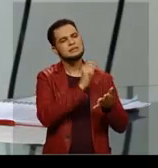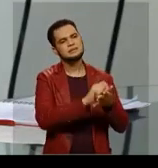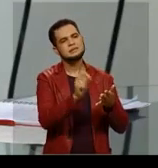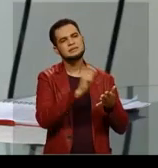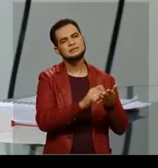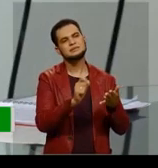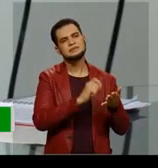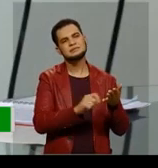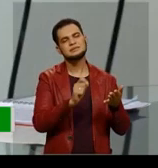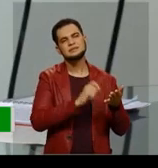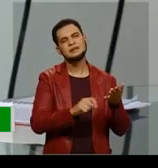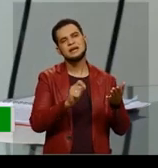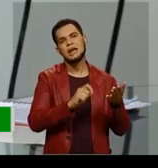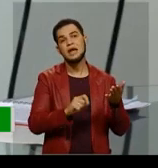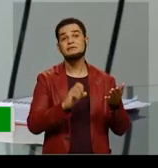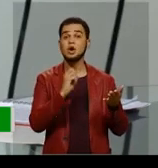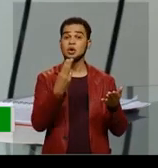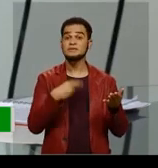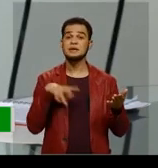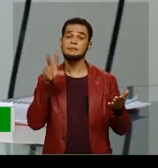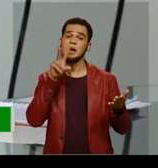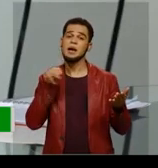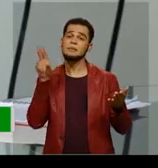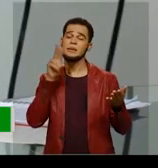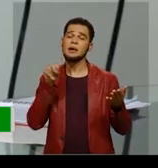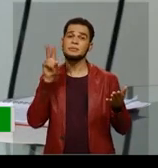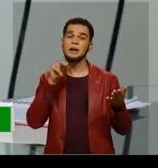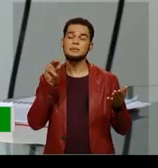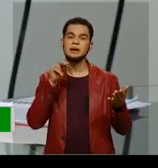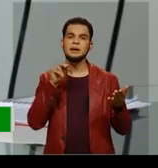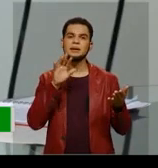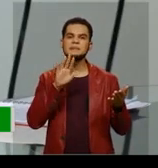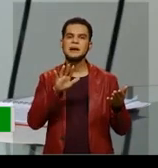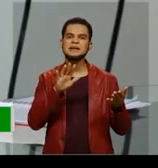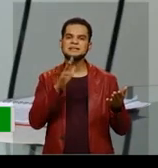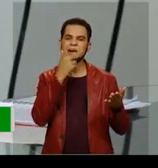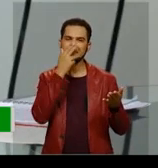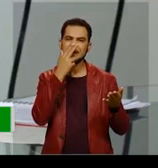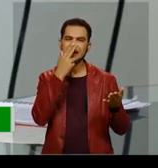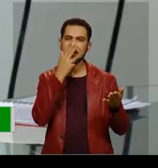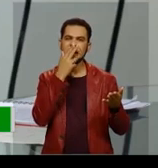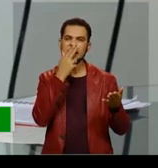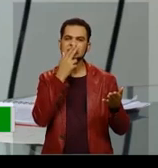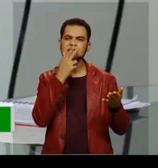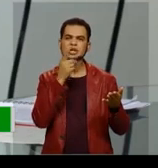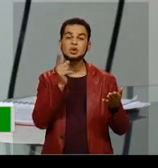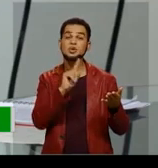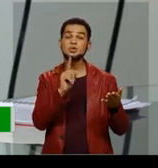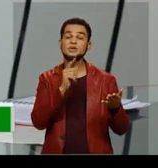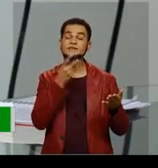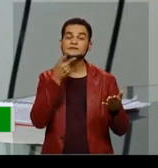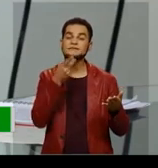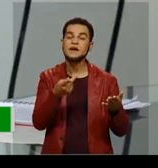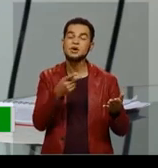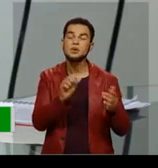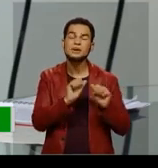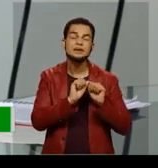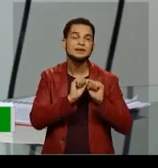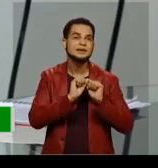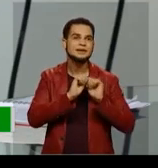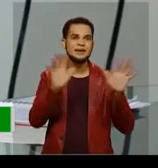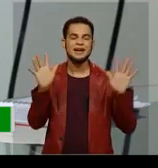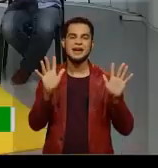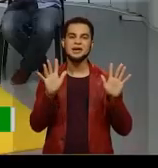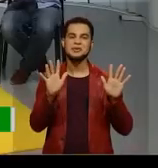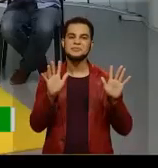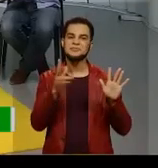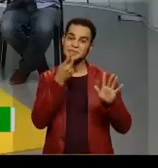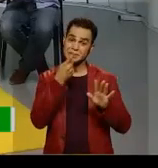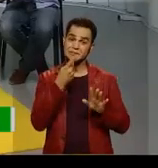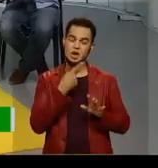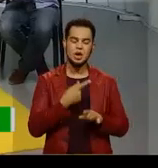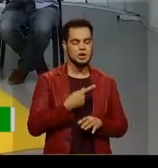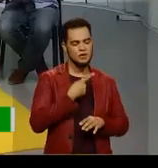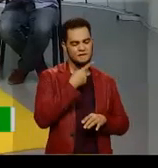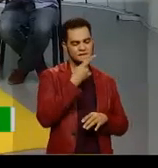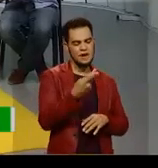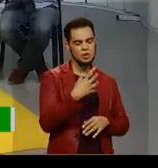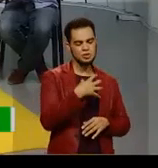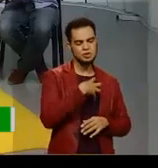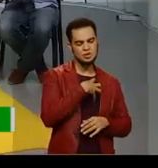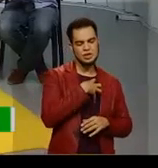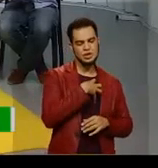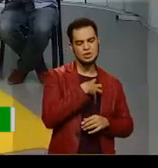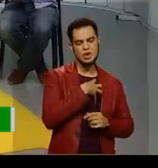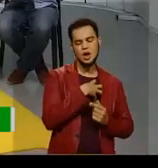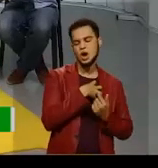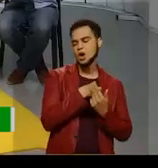ela cria ambiguidade. Quer dizer, eu interpreto de um jeito, eu falo de um jeito e a